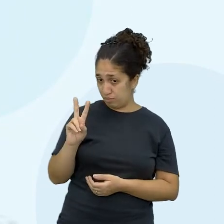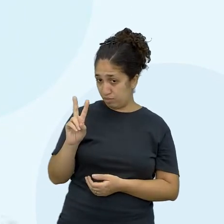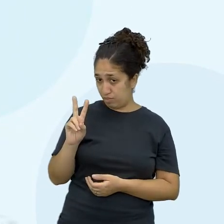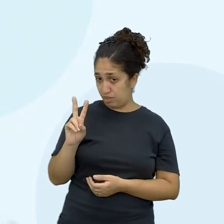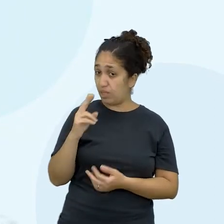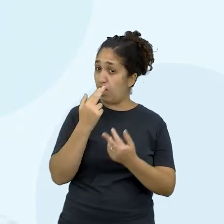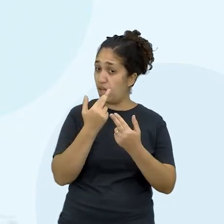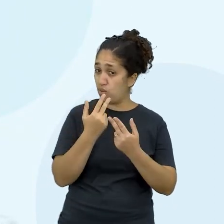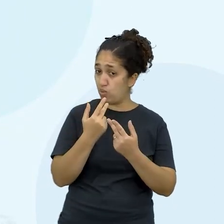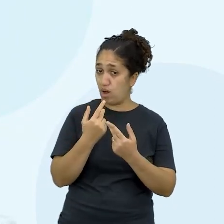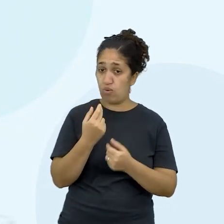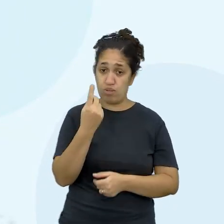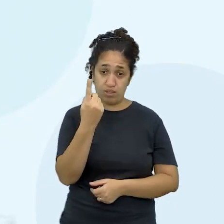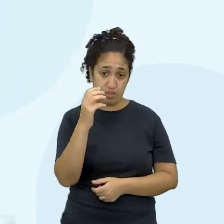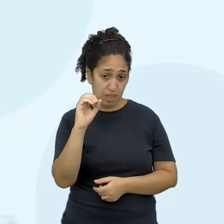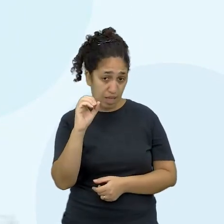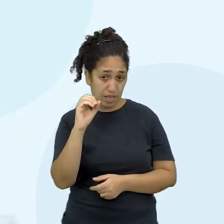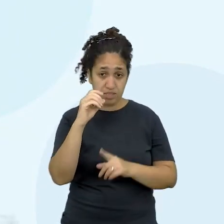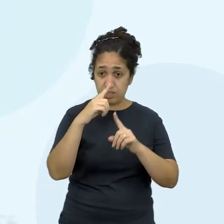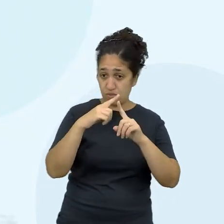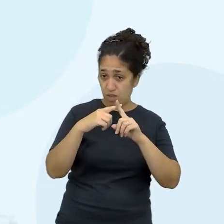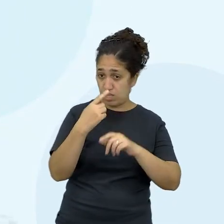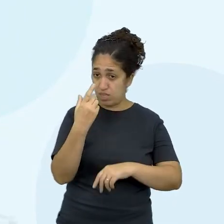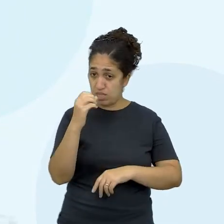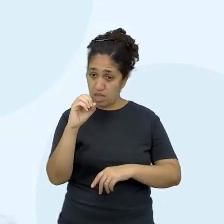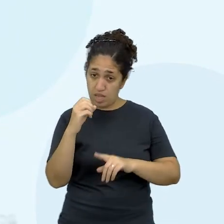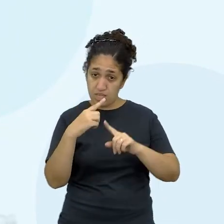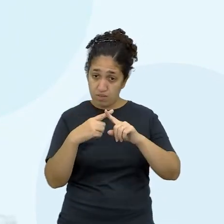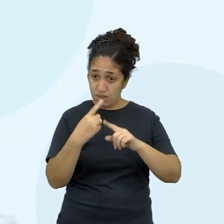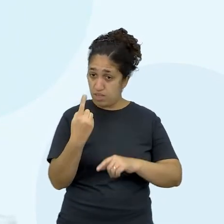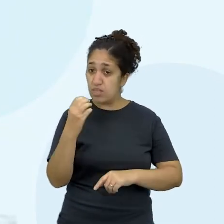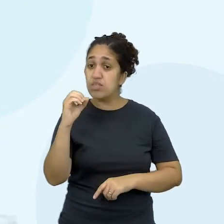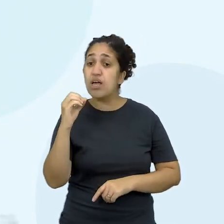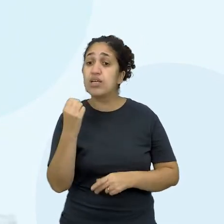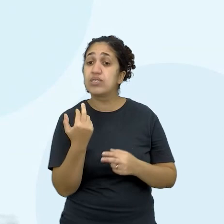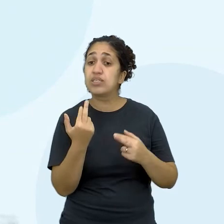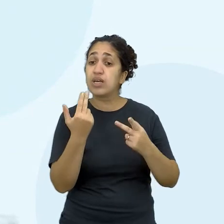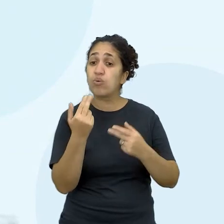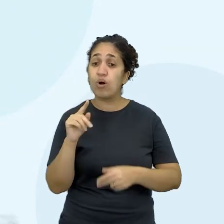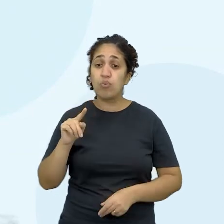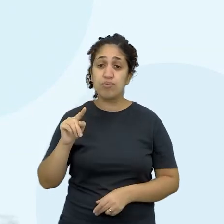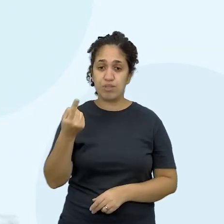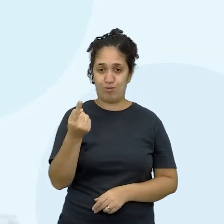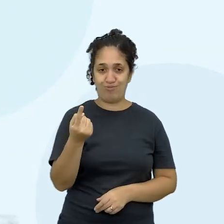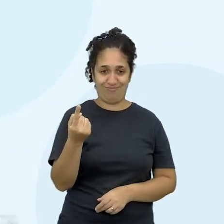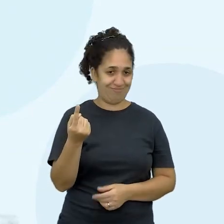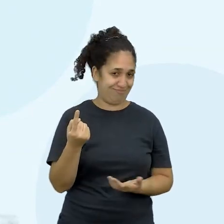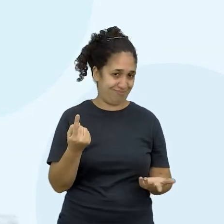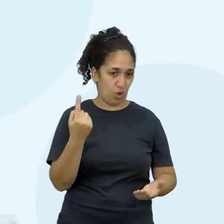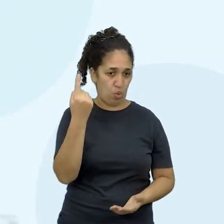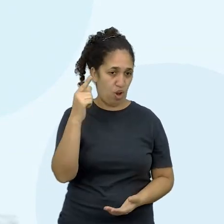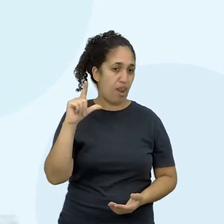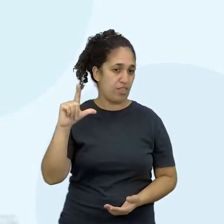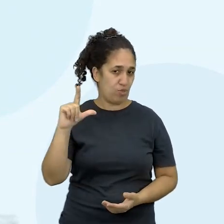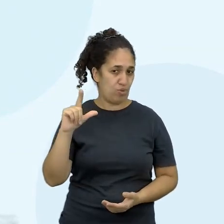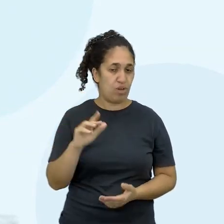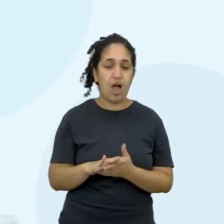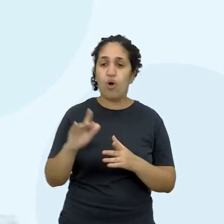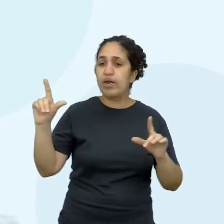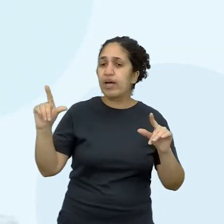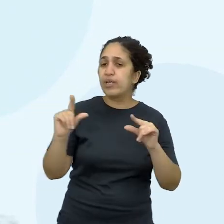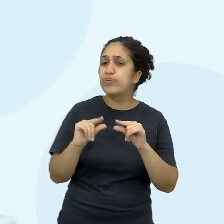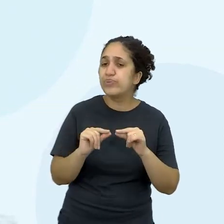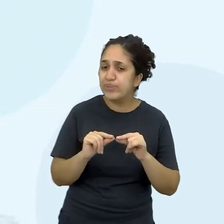10 vezes 10 vezes 10, que vai dar 1000, 1 litro. Vamos reduzir,